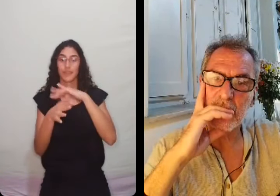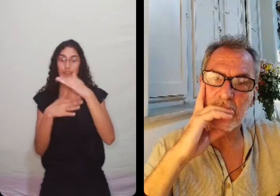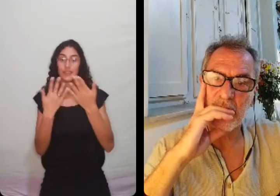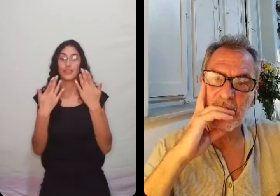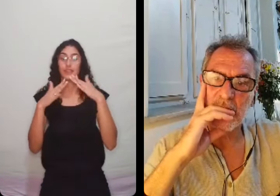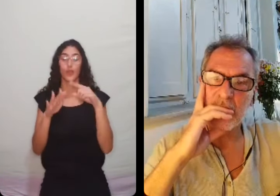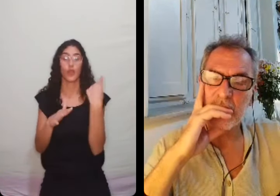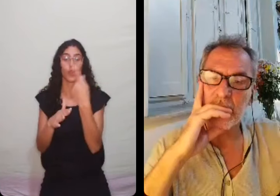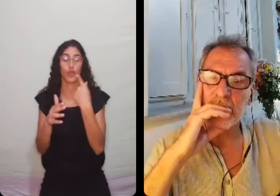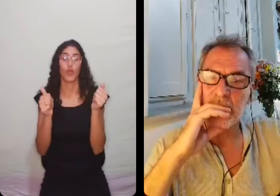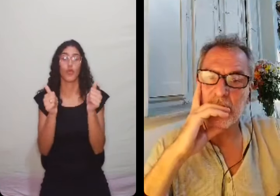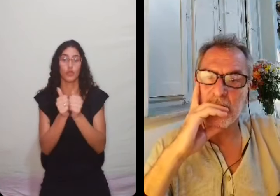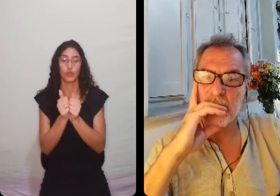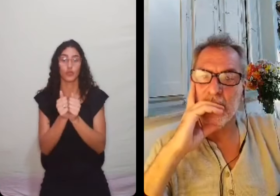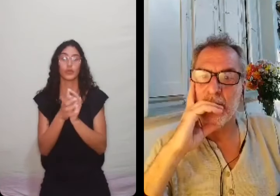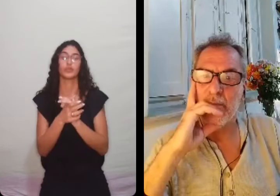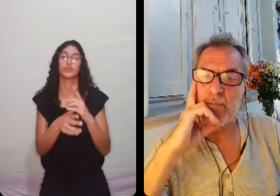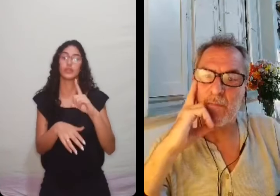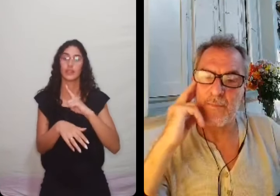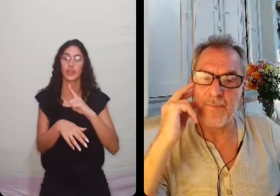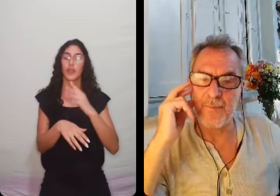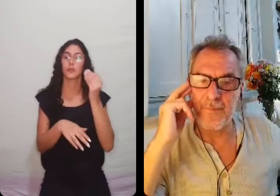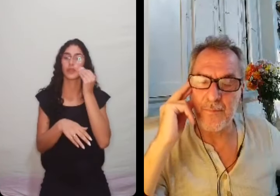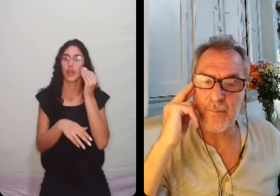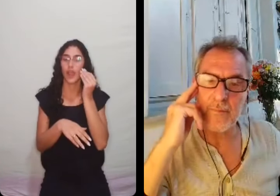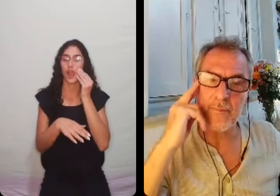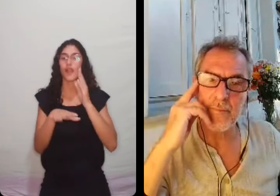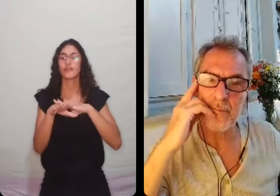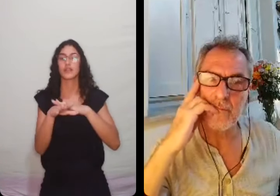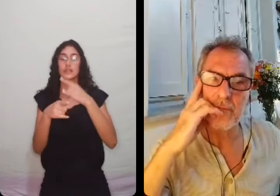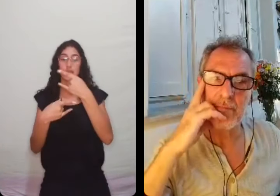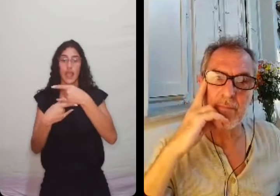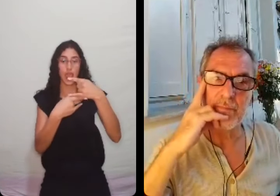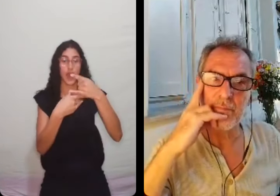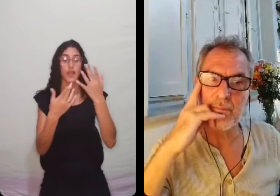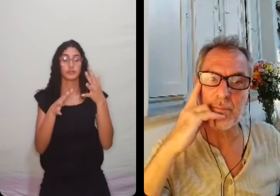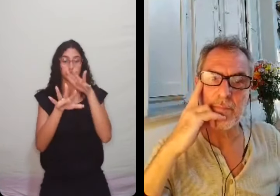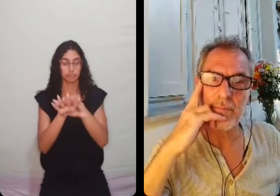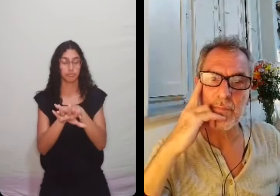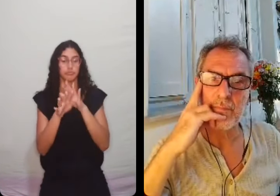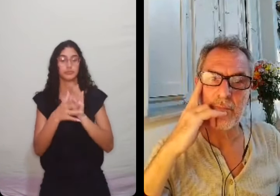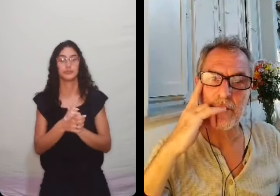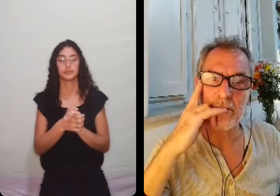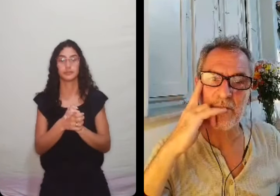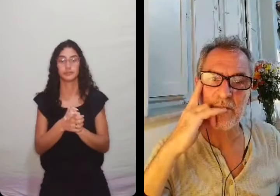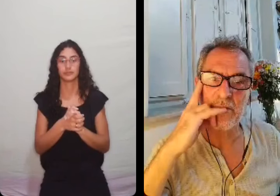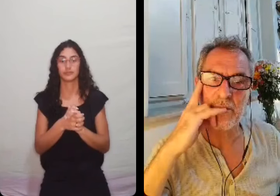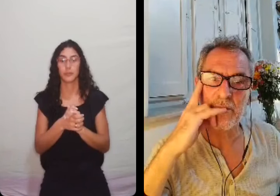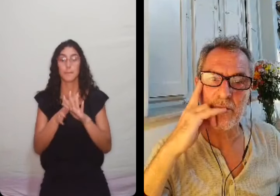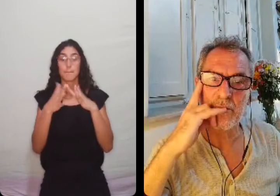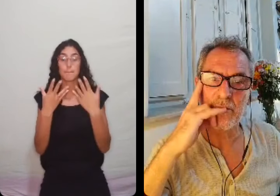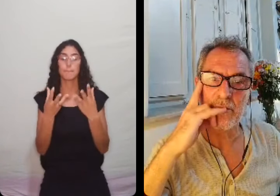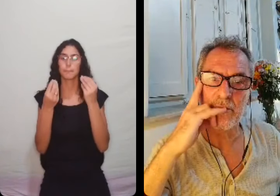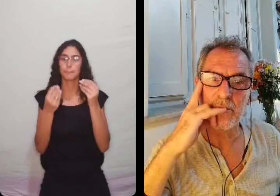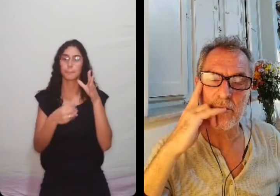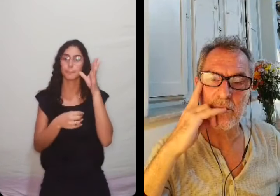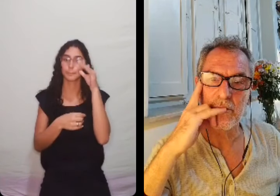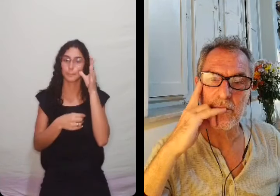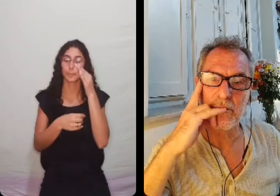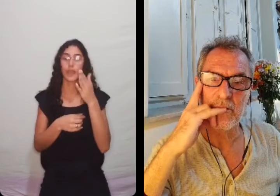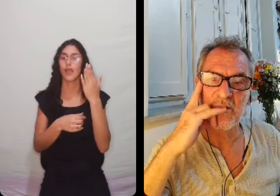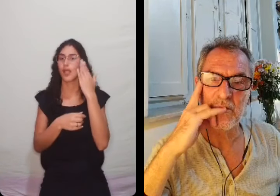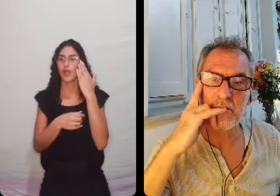tendo essa oportunidade de fazer essa live acessível. Está bom? Super interessante. Eu não sabia do